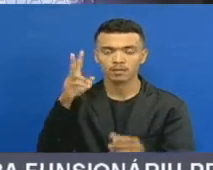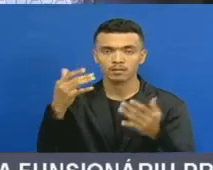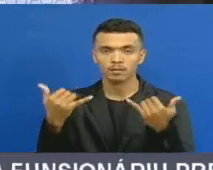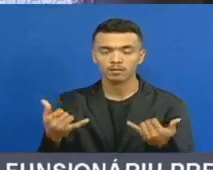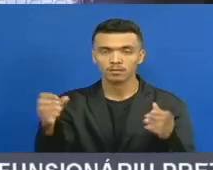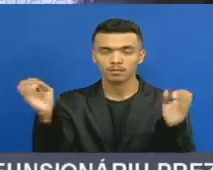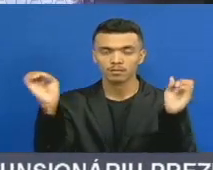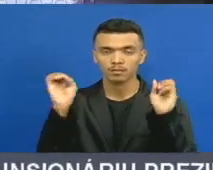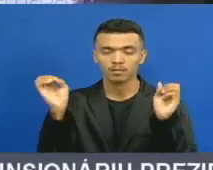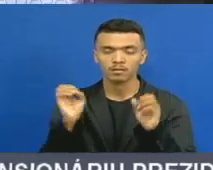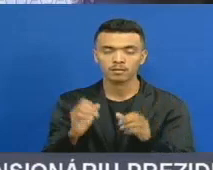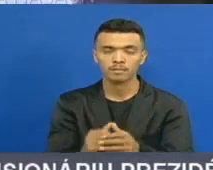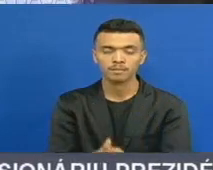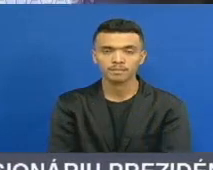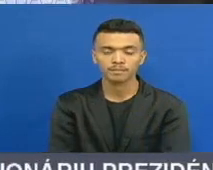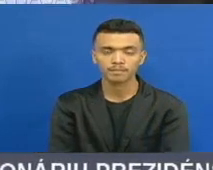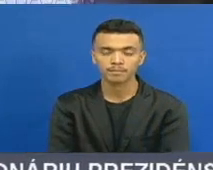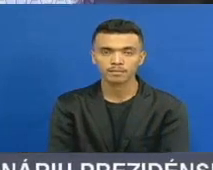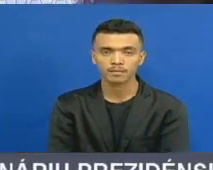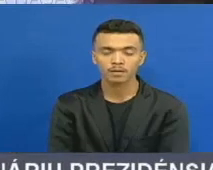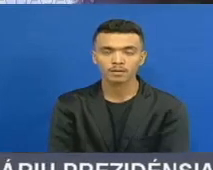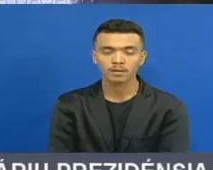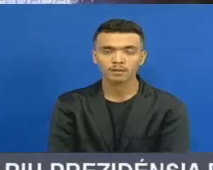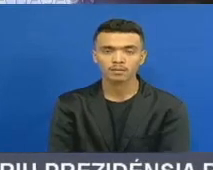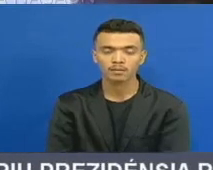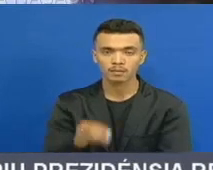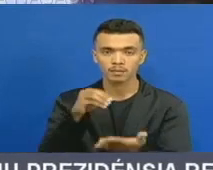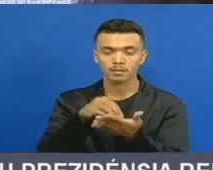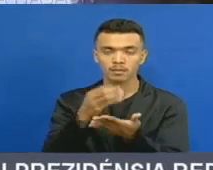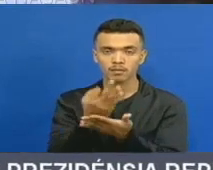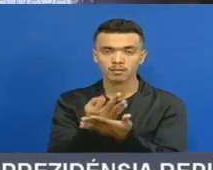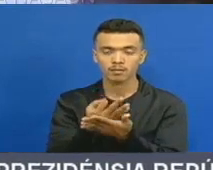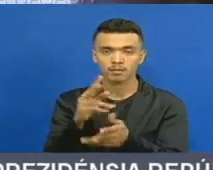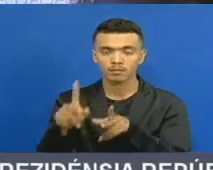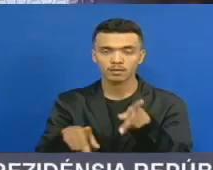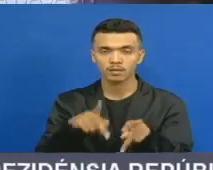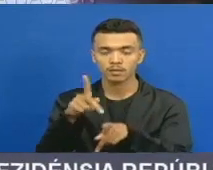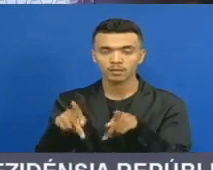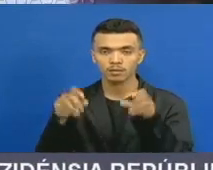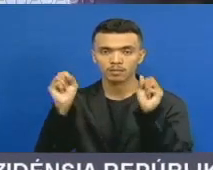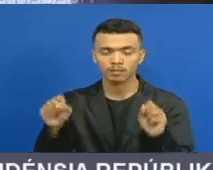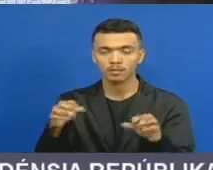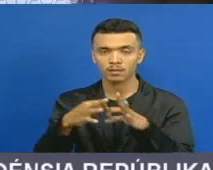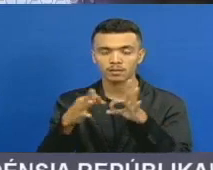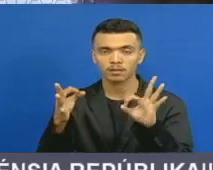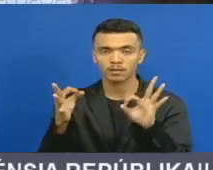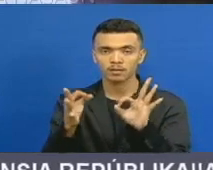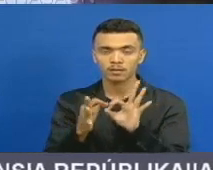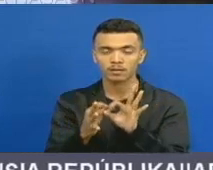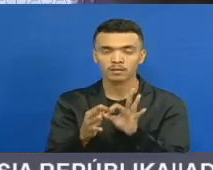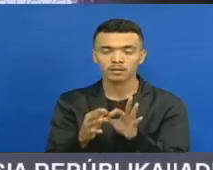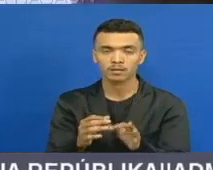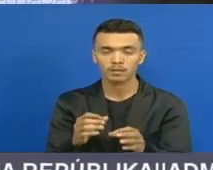guvernul tamata, fond apun ma guvernul ca o semente de ne, atu cumdan zira la hadia cafe, atu ne te vele, colia ca